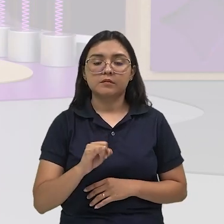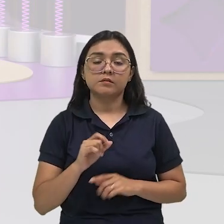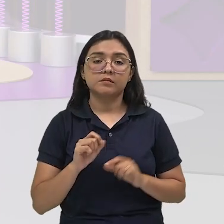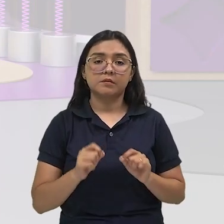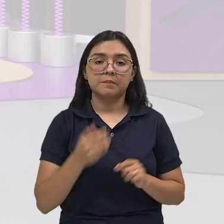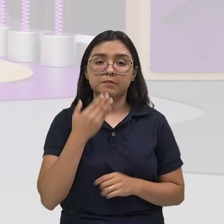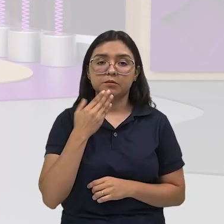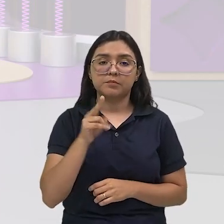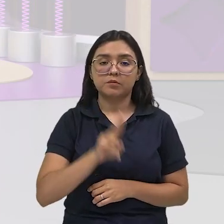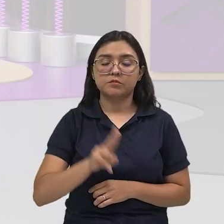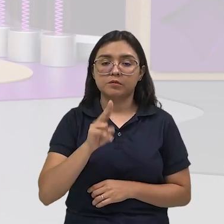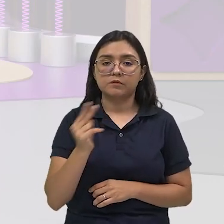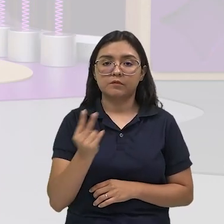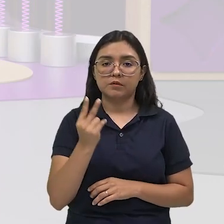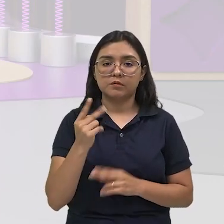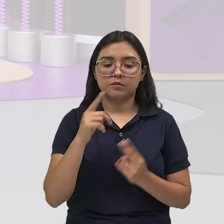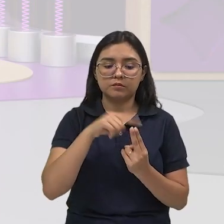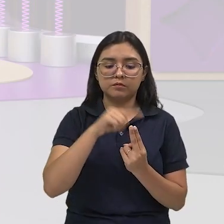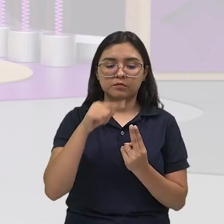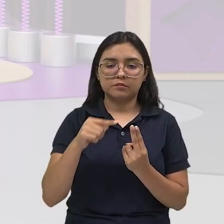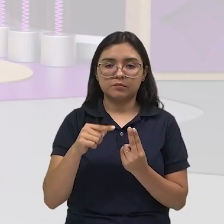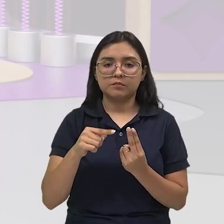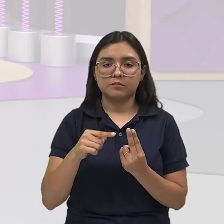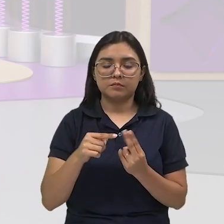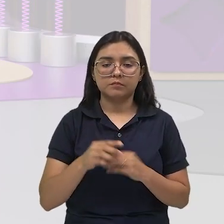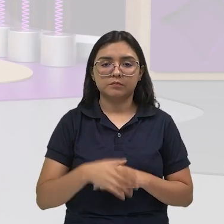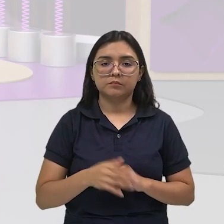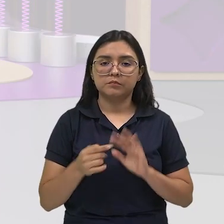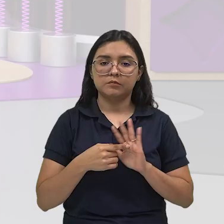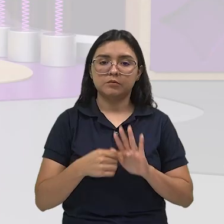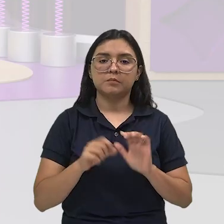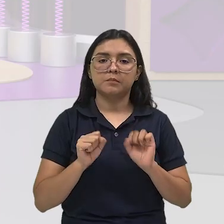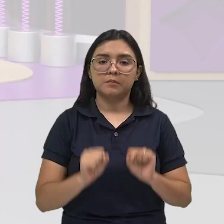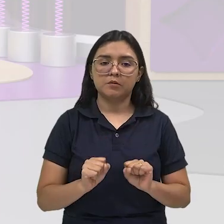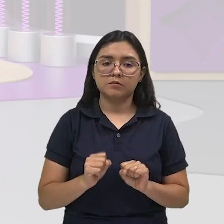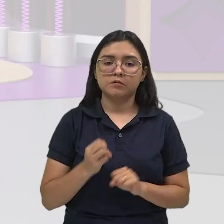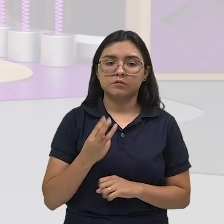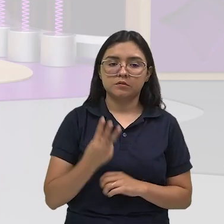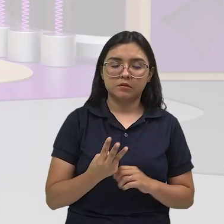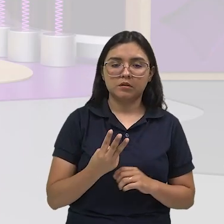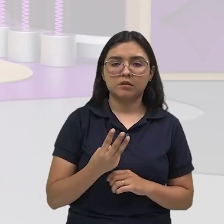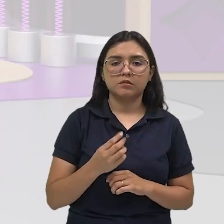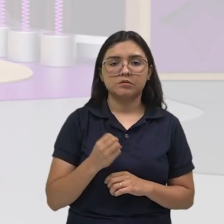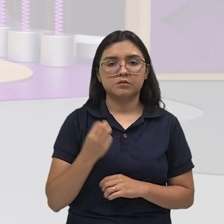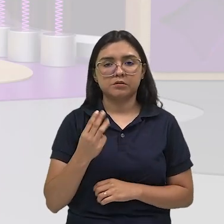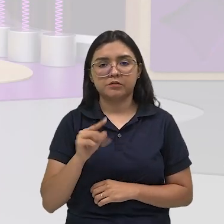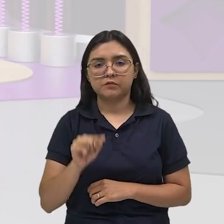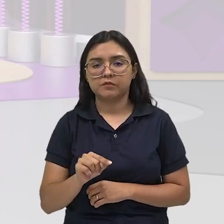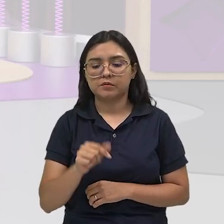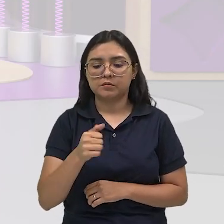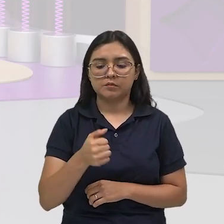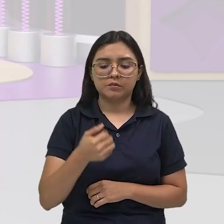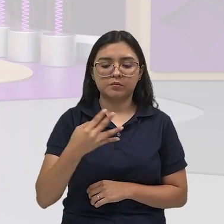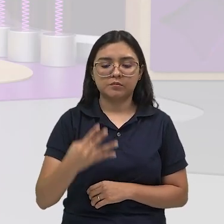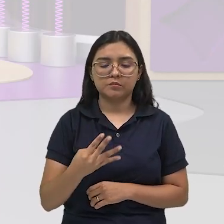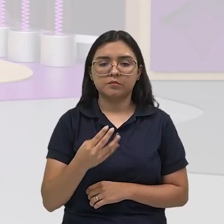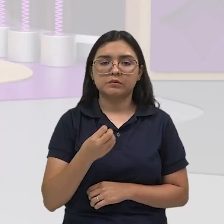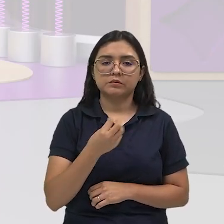nós usarmos o valor de π e ele sinaliza que pode ser 3, pode ser 3,14, pode